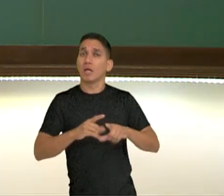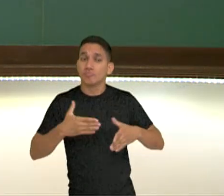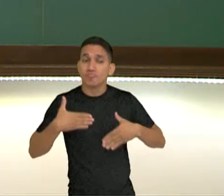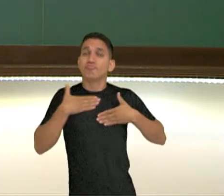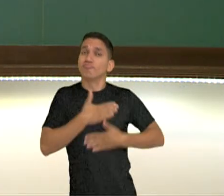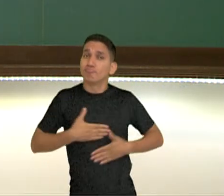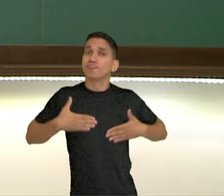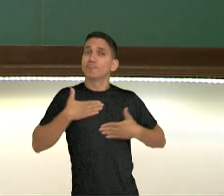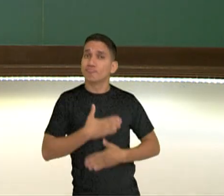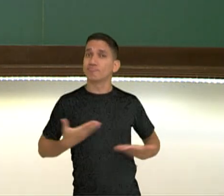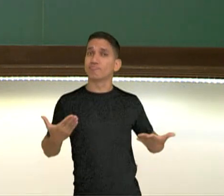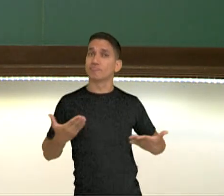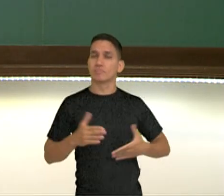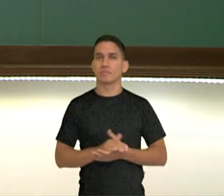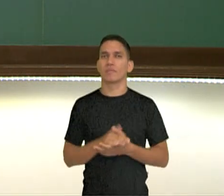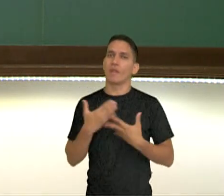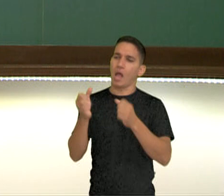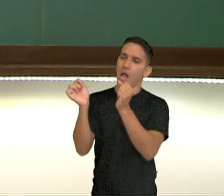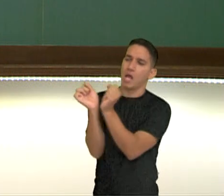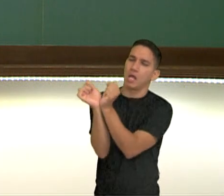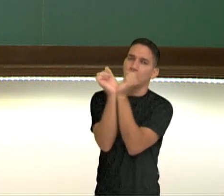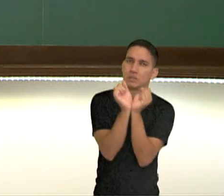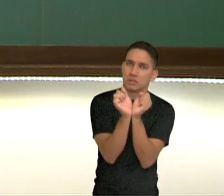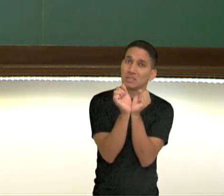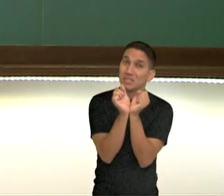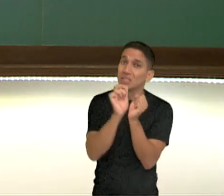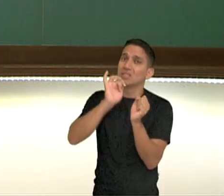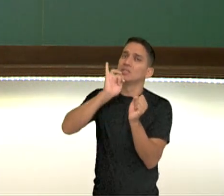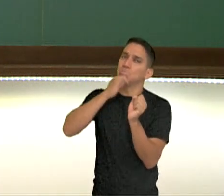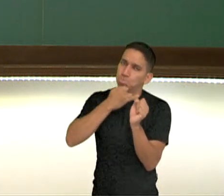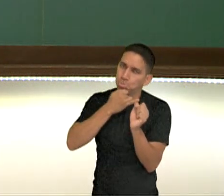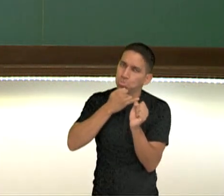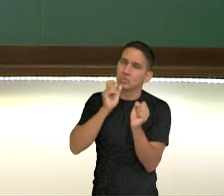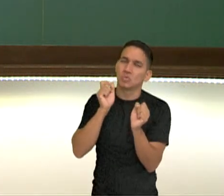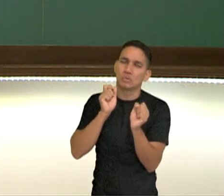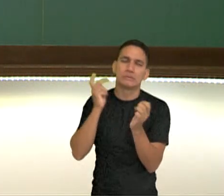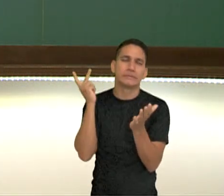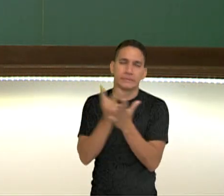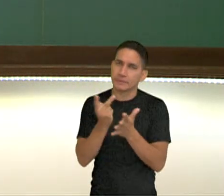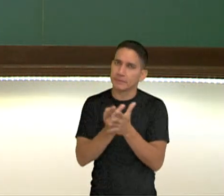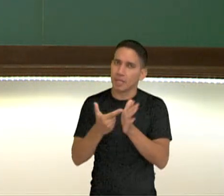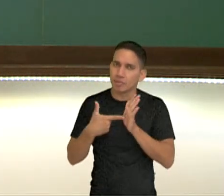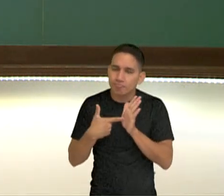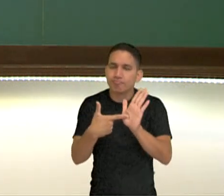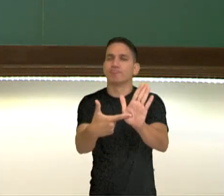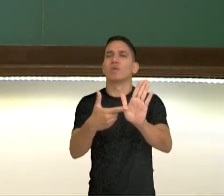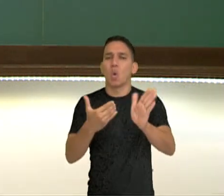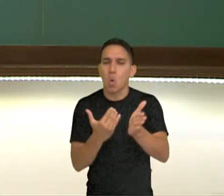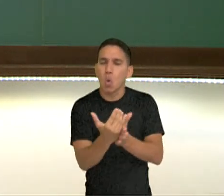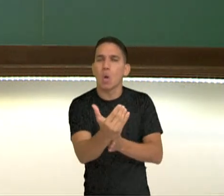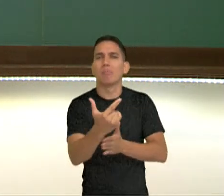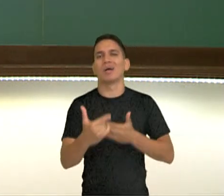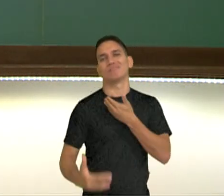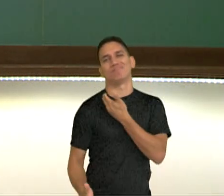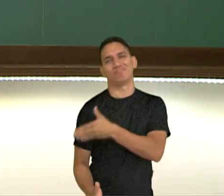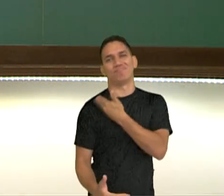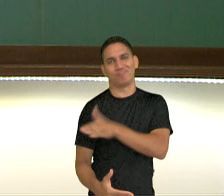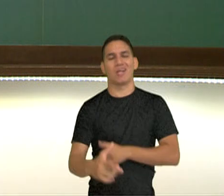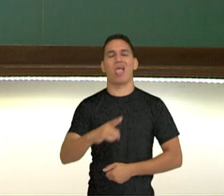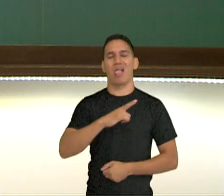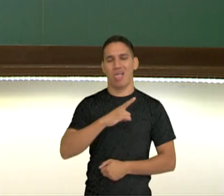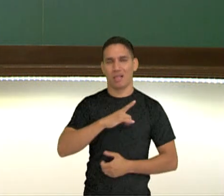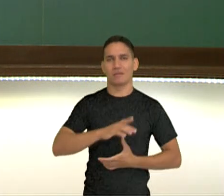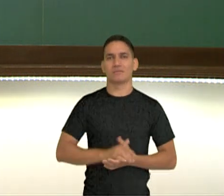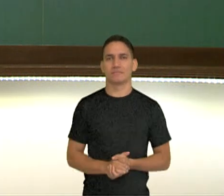os escravos infelizmente estiveram na Linha de Frente destas discriminações